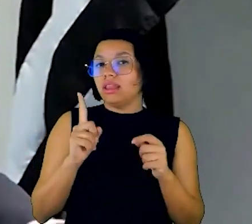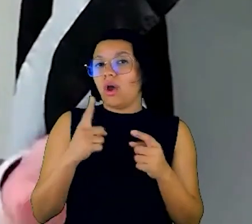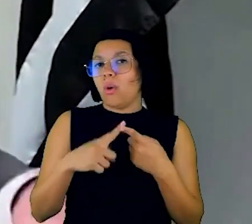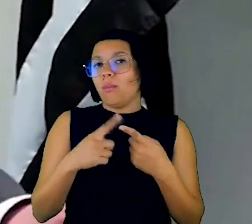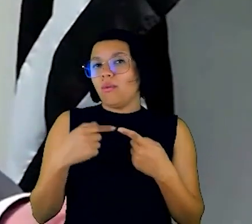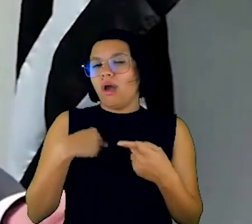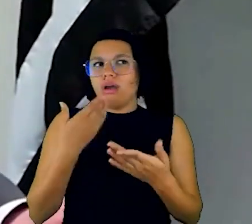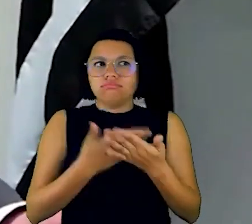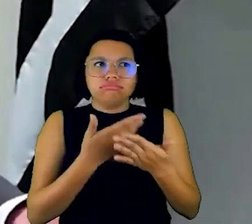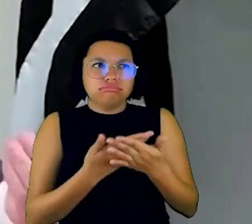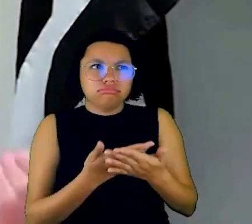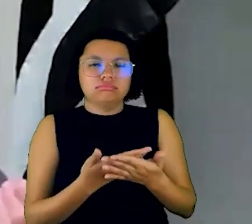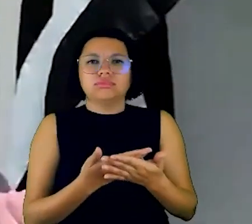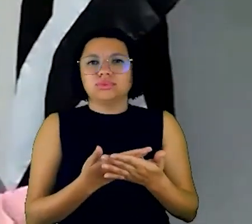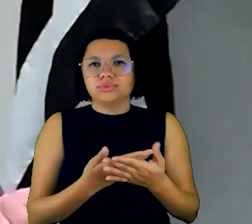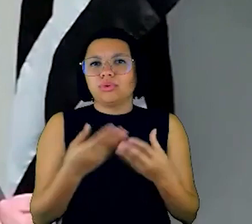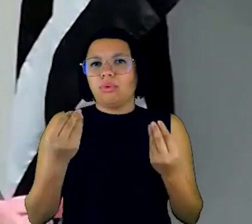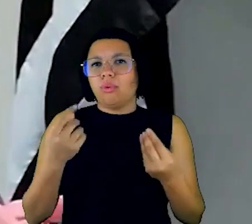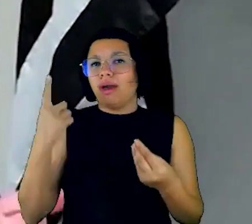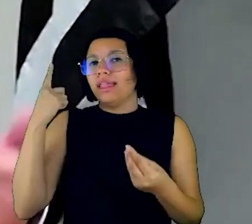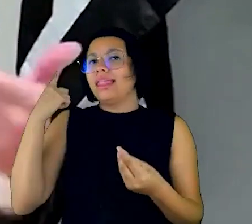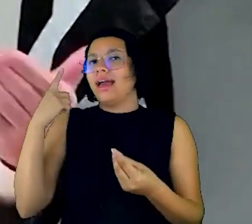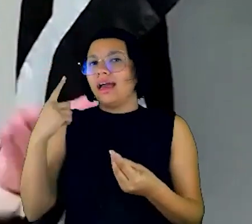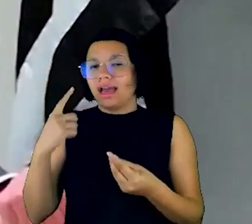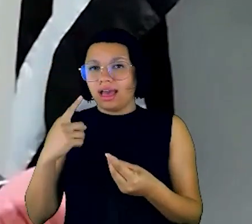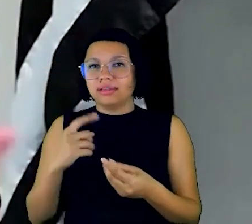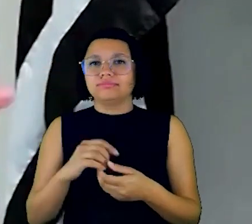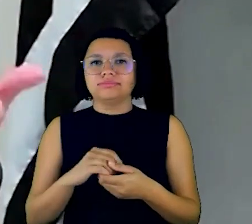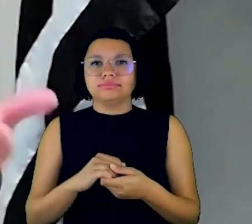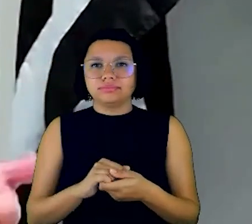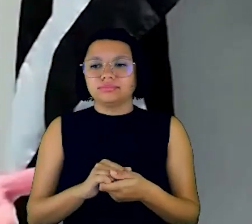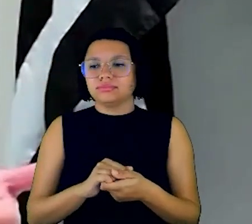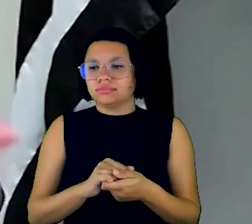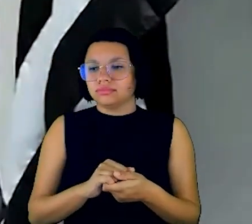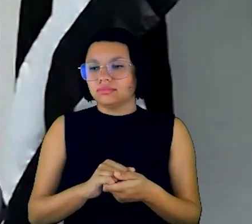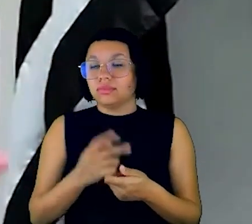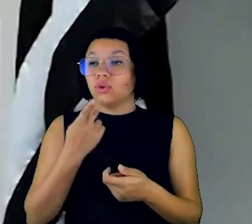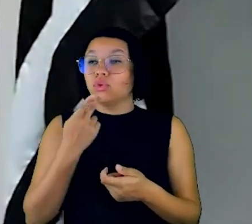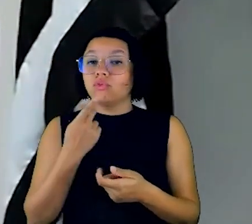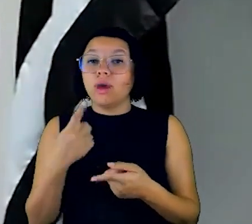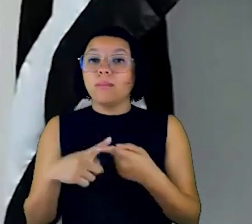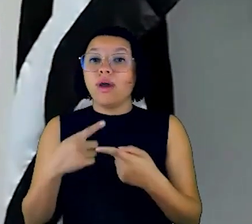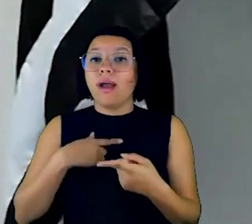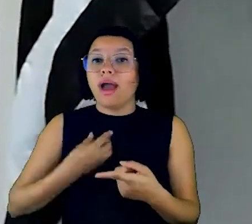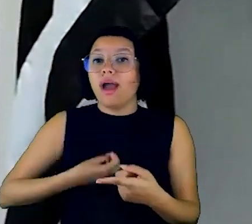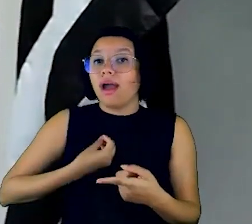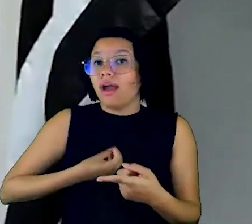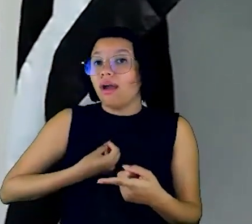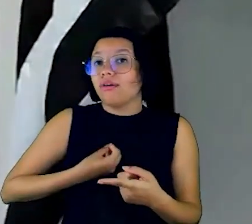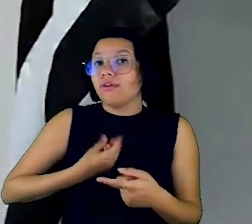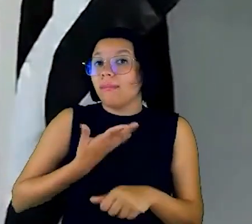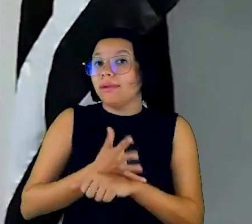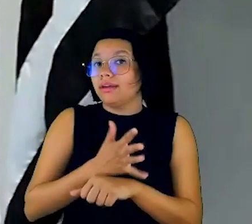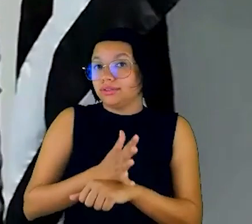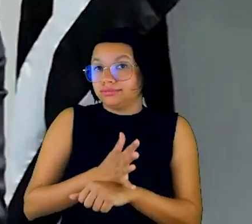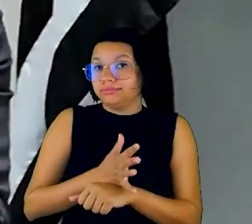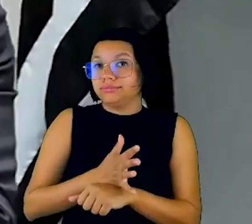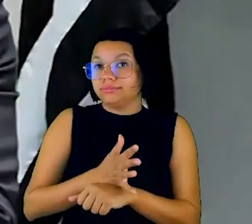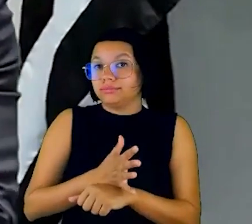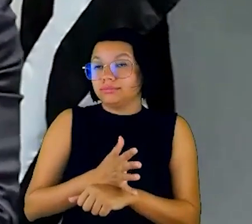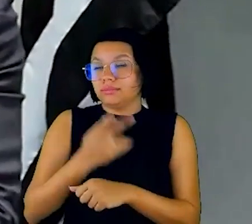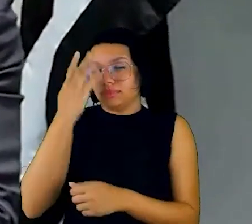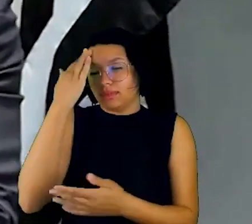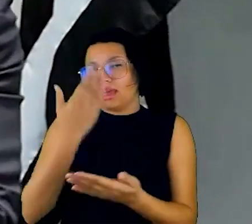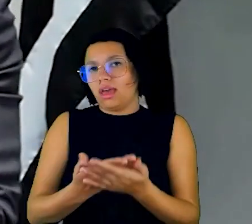eu estudo isso lá na Fundação Getúlio Vargas, no núcleo, eu estou falando isso para os senhores por conta da minha vida prática.